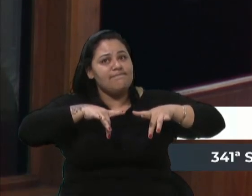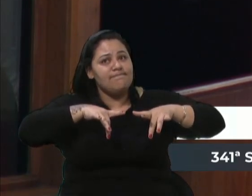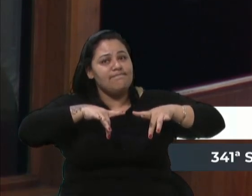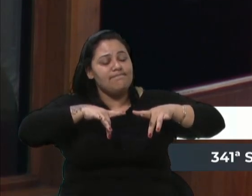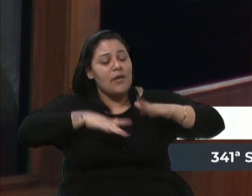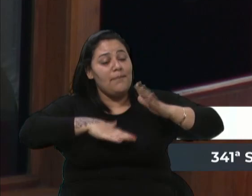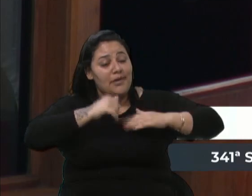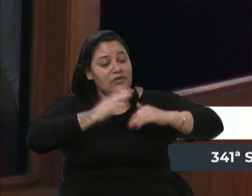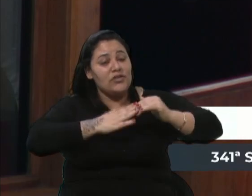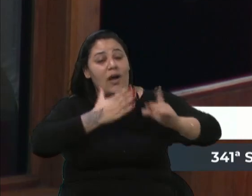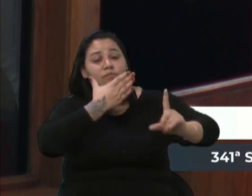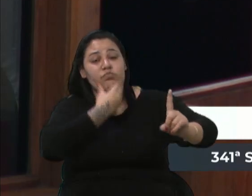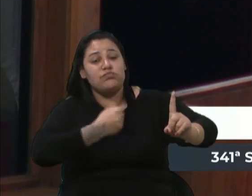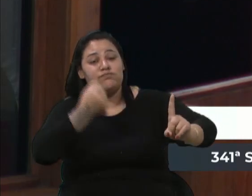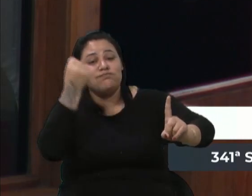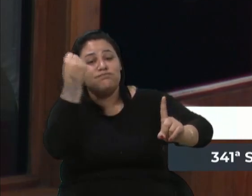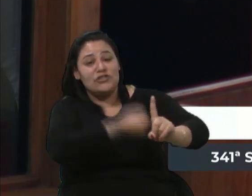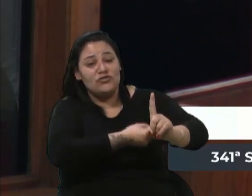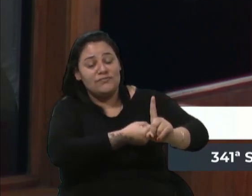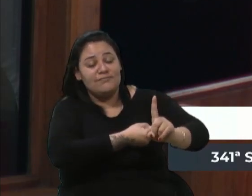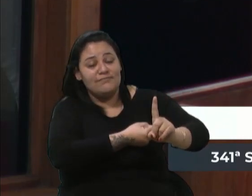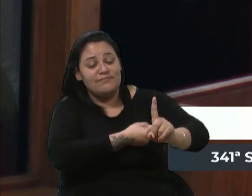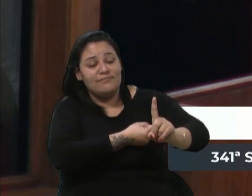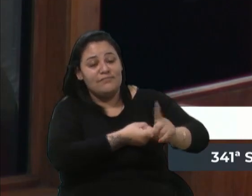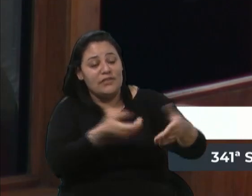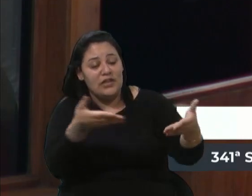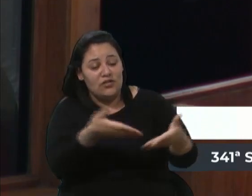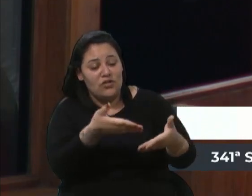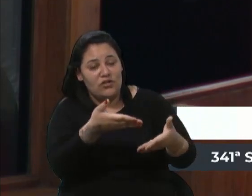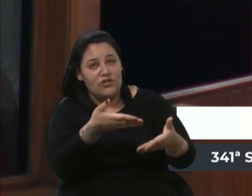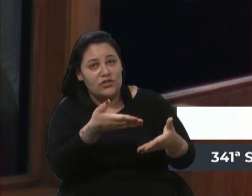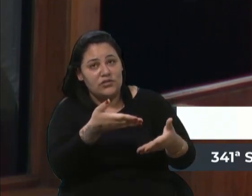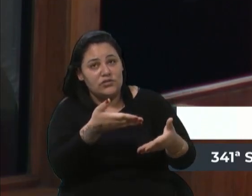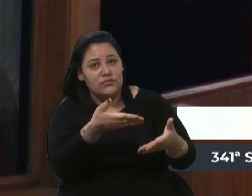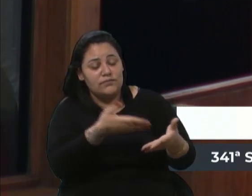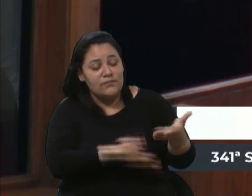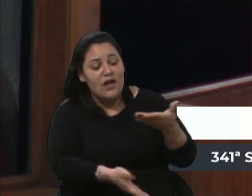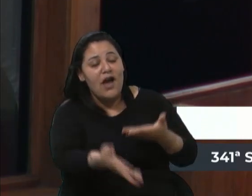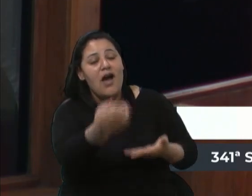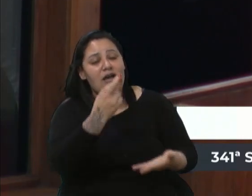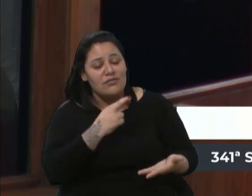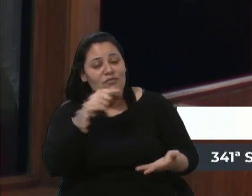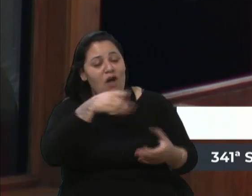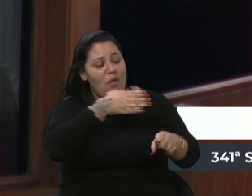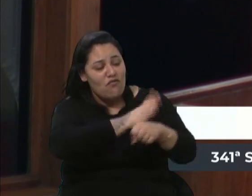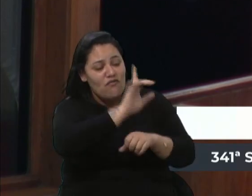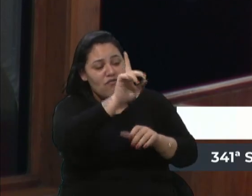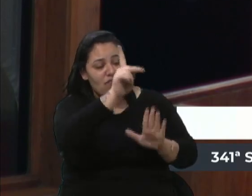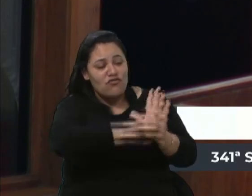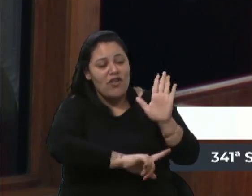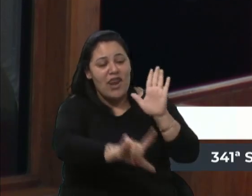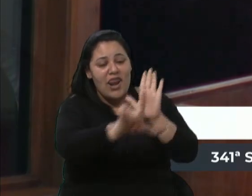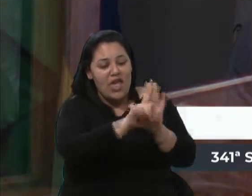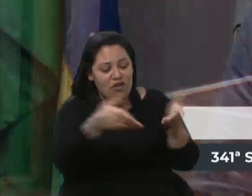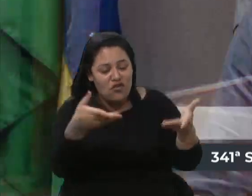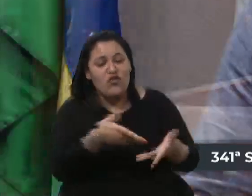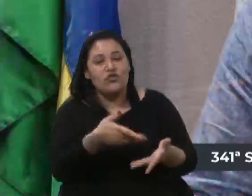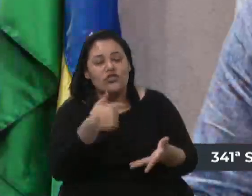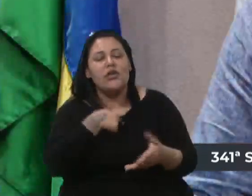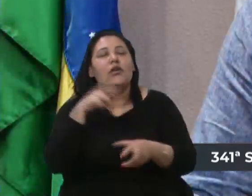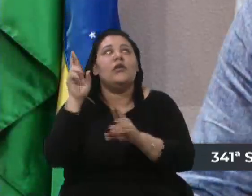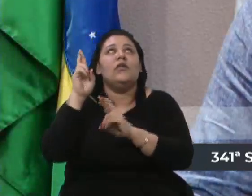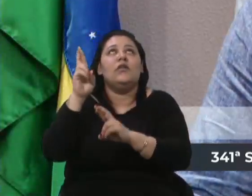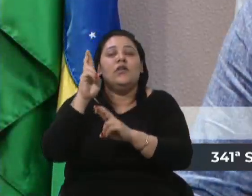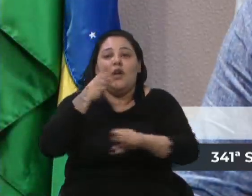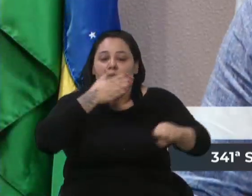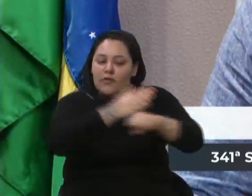praticarmos o machismo, nós viemos aqui dar a resposta aprovando esse projeto de lei hoje, que passa, eu espero que seja aprovado